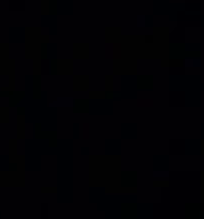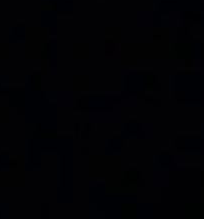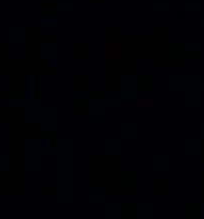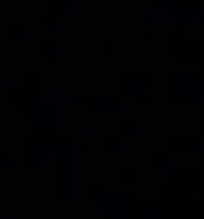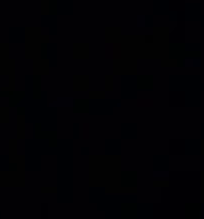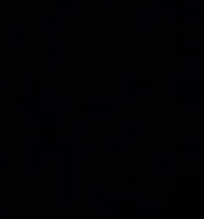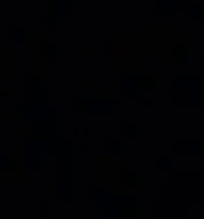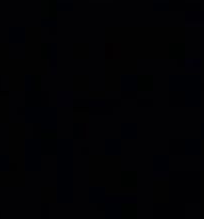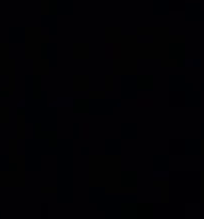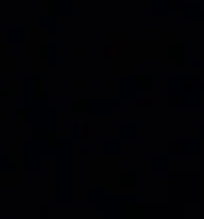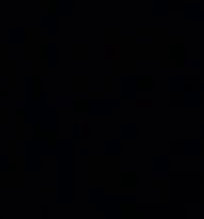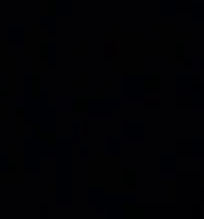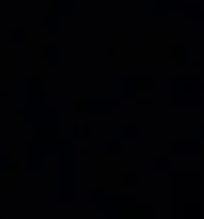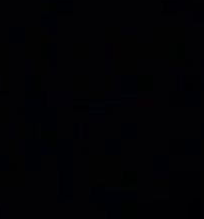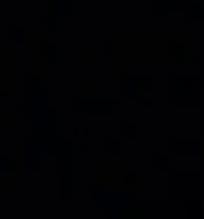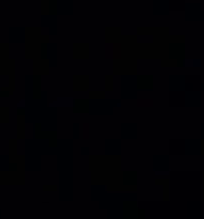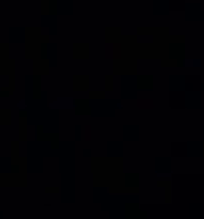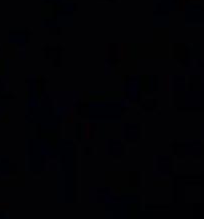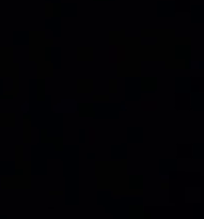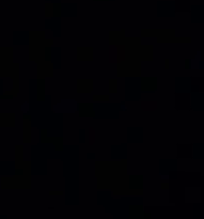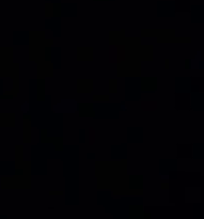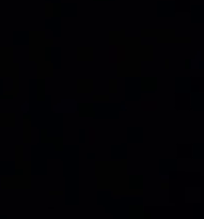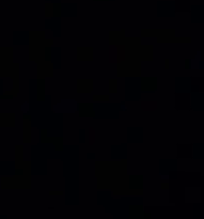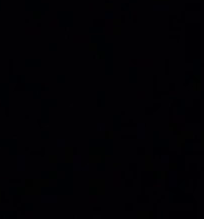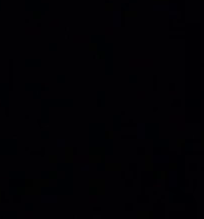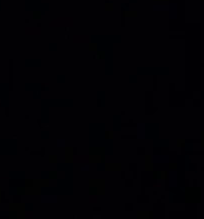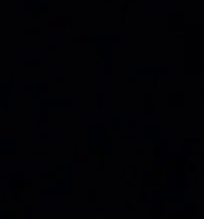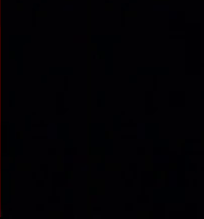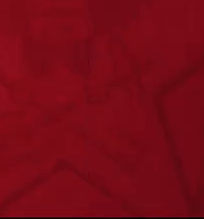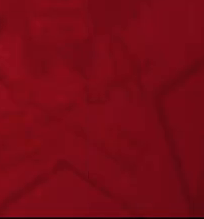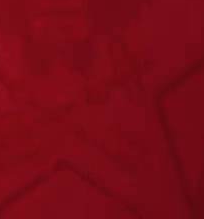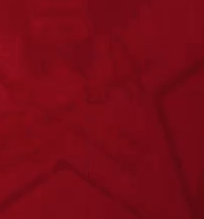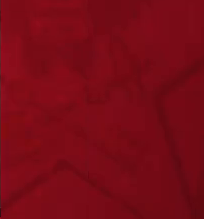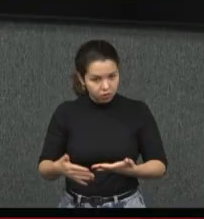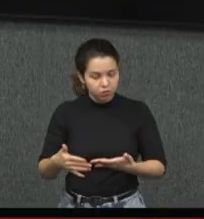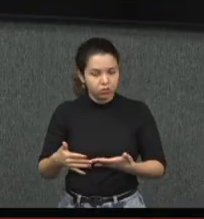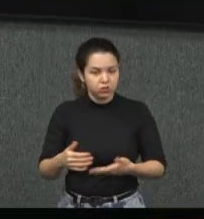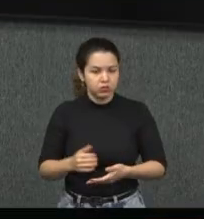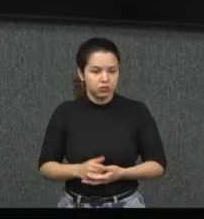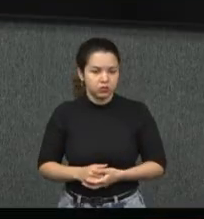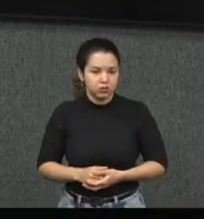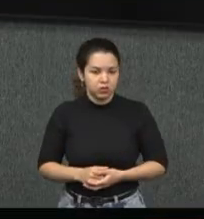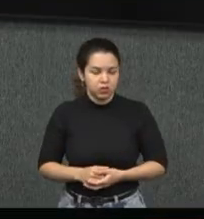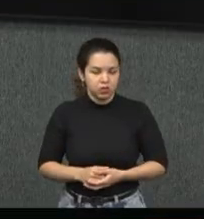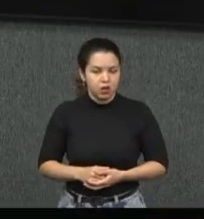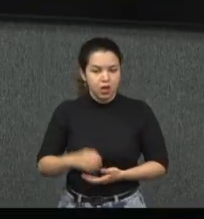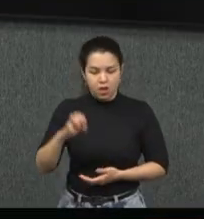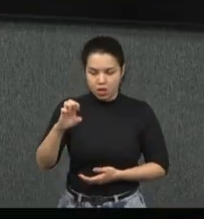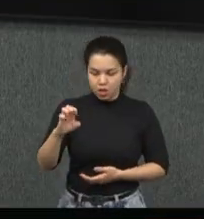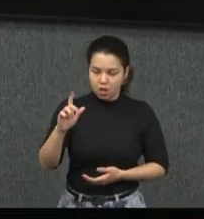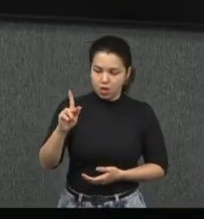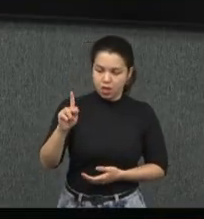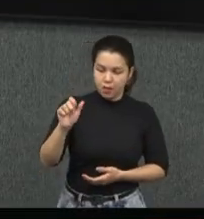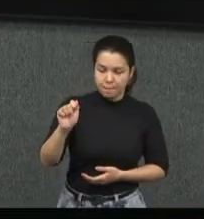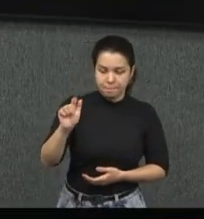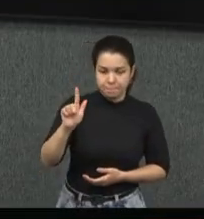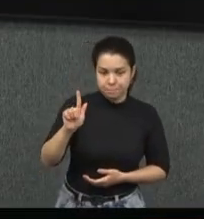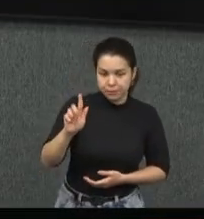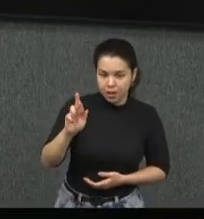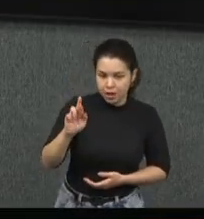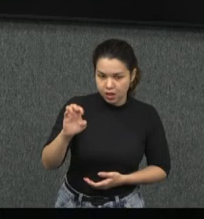brasileiros, portanto precisa ter sua produção em constante avanço. Vamos investir na nossa EPAGRE, na nossa pesquisa.